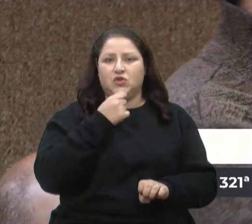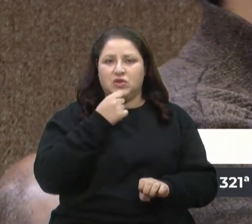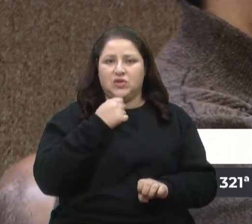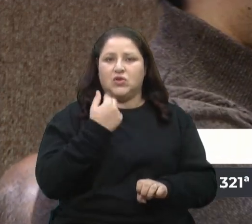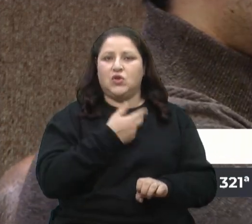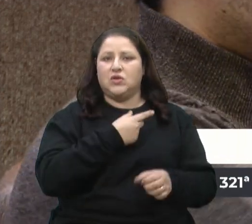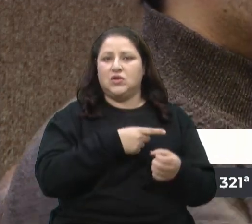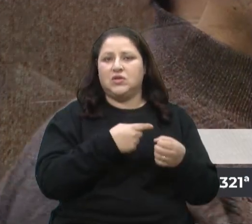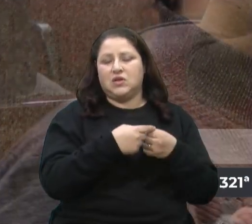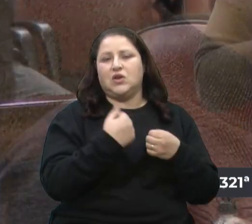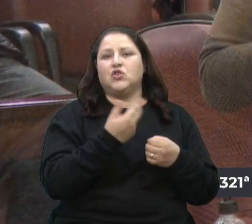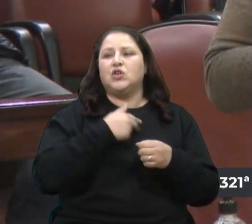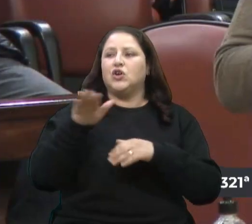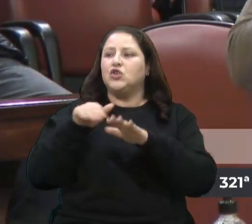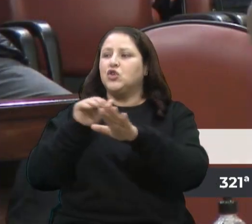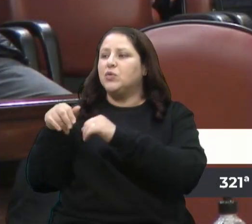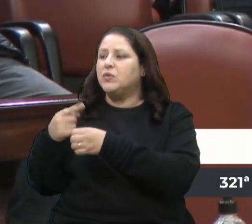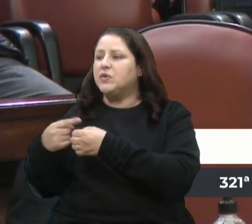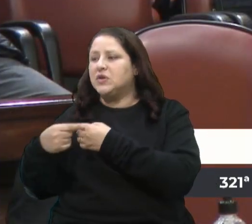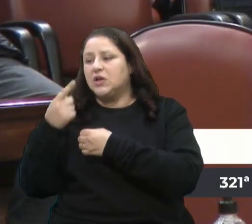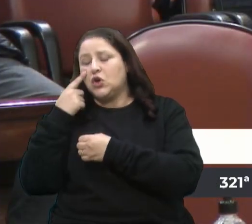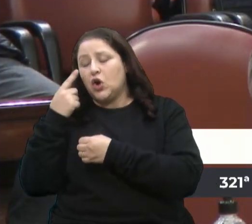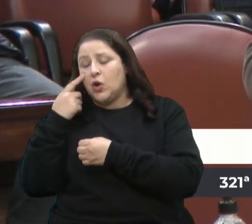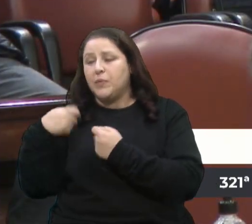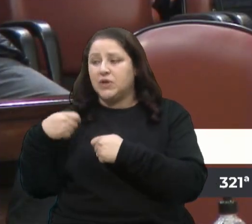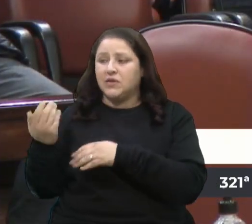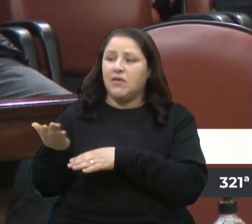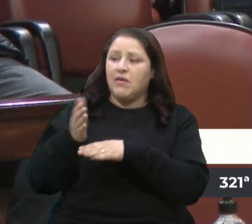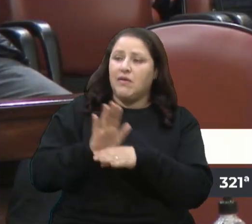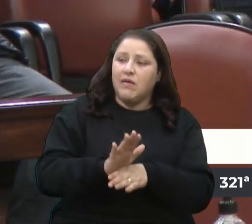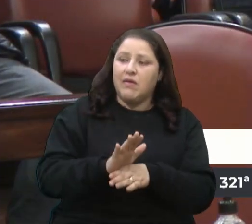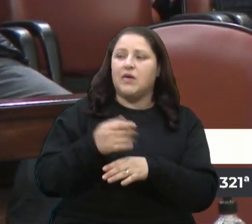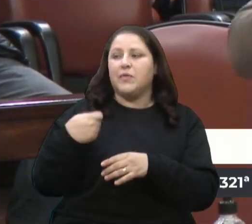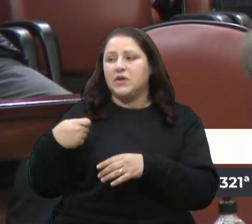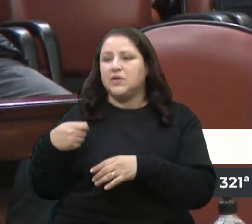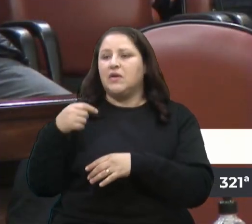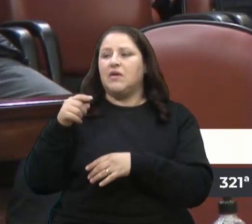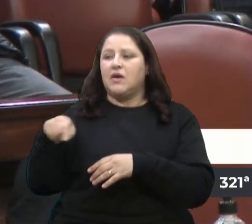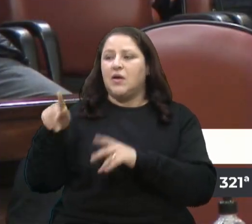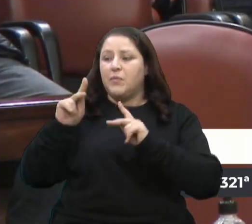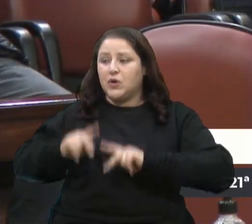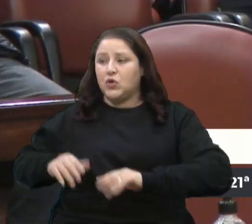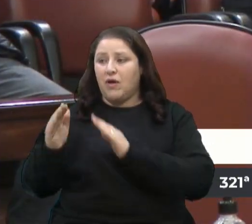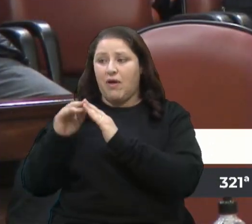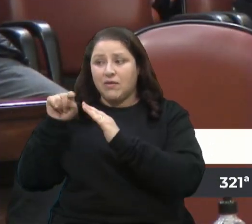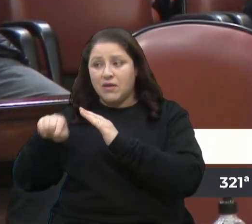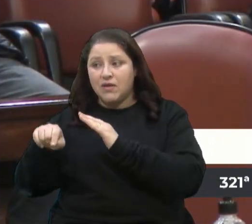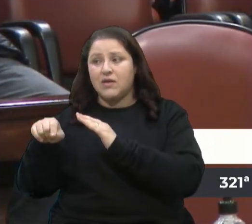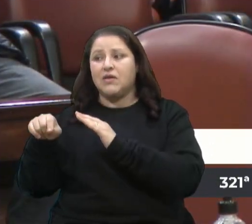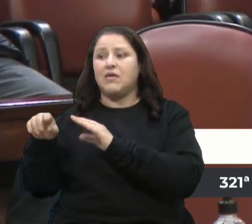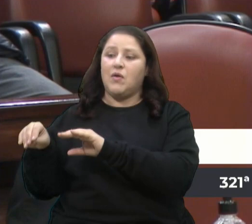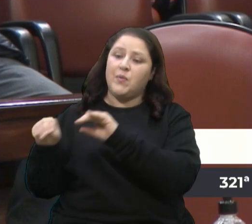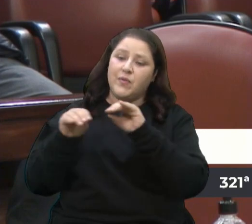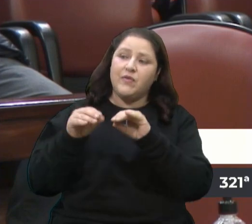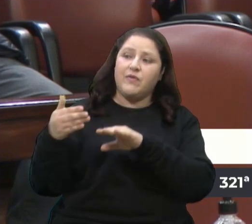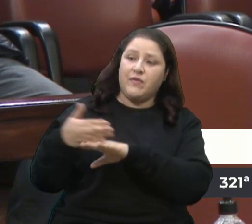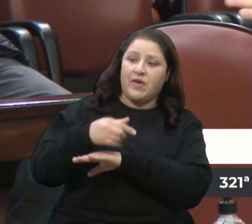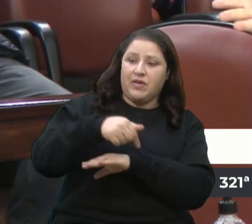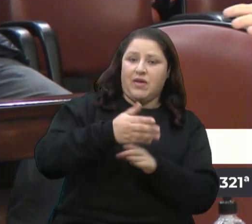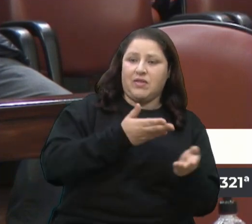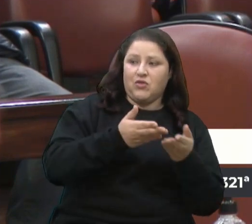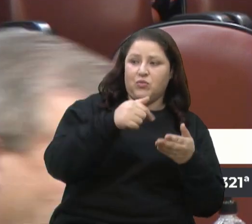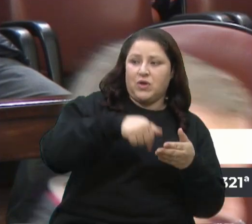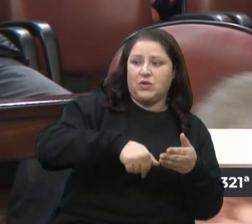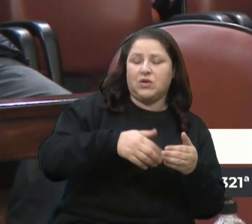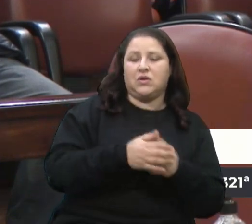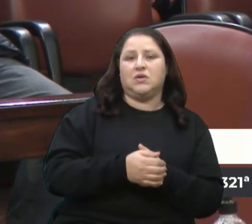a gente faz um chamamento para esses municípios, olha, temos que colaborar, os munícipes de vocês vêm para a nossa cidade. E aí quando a gente faz esse